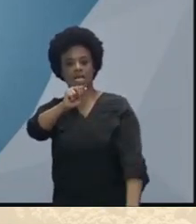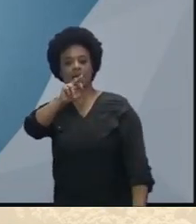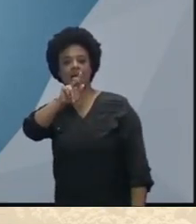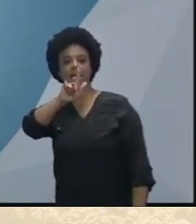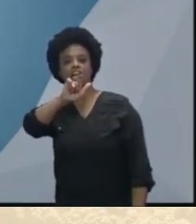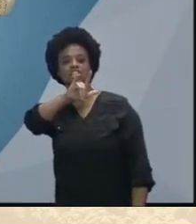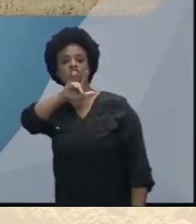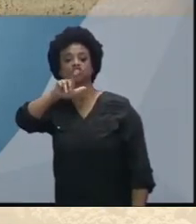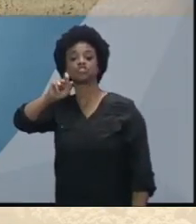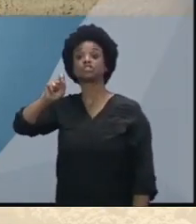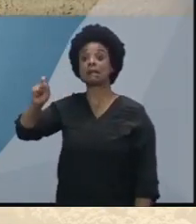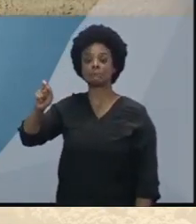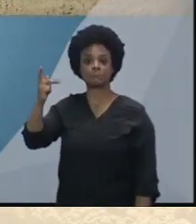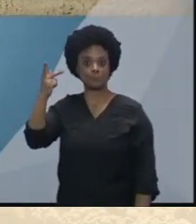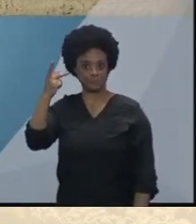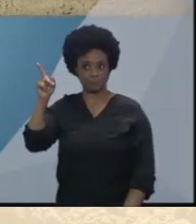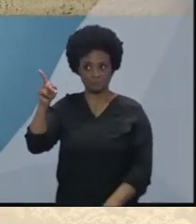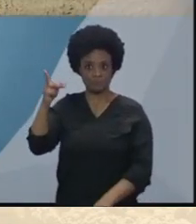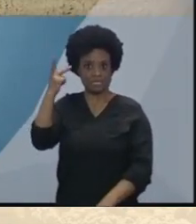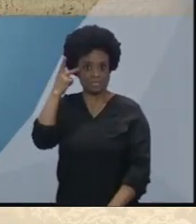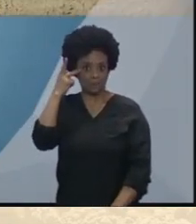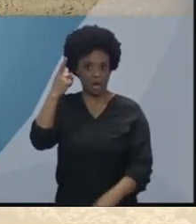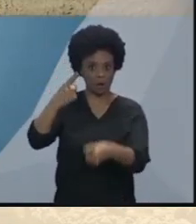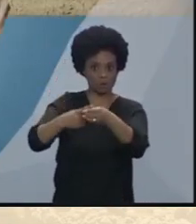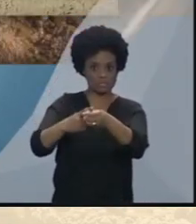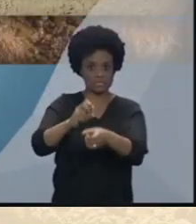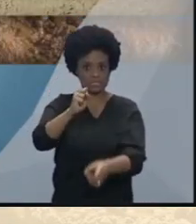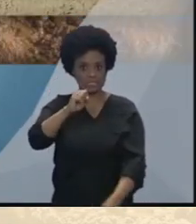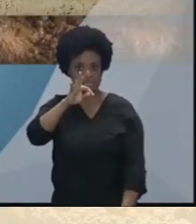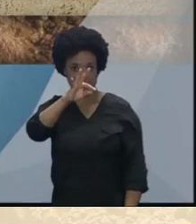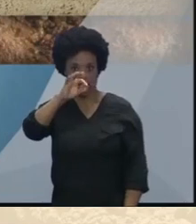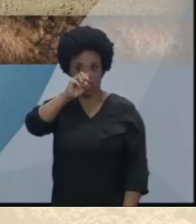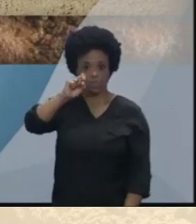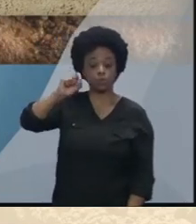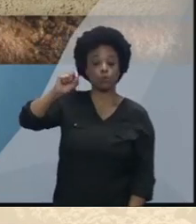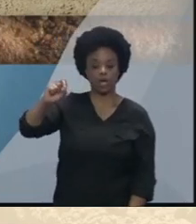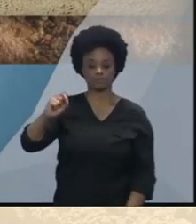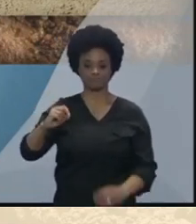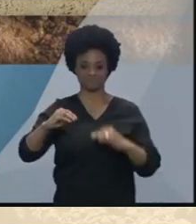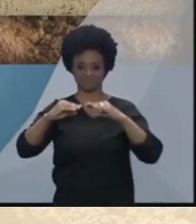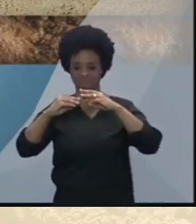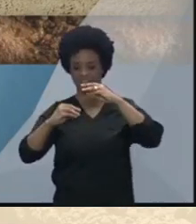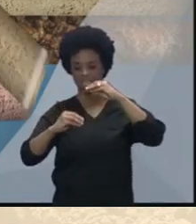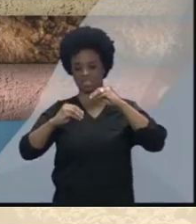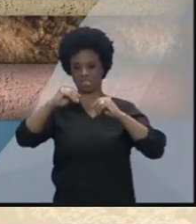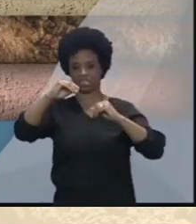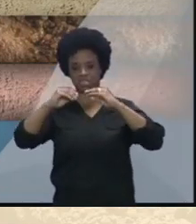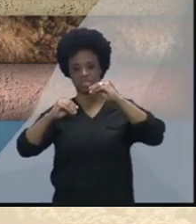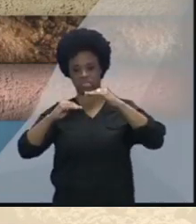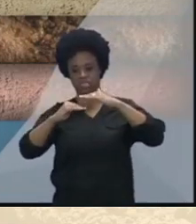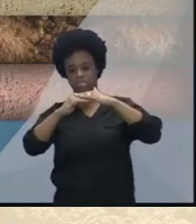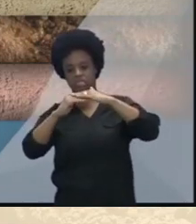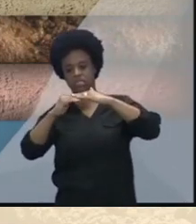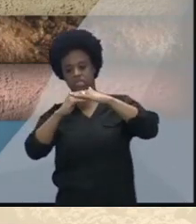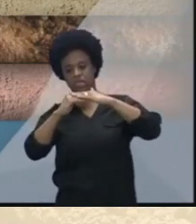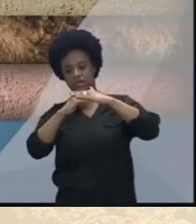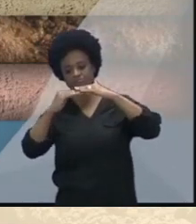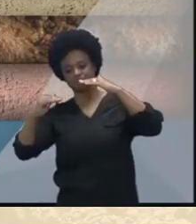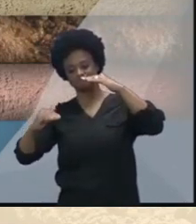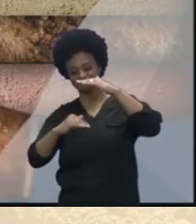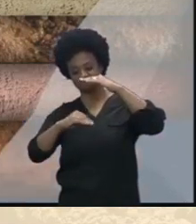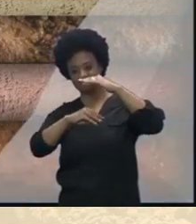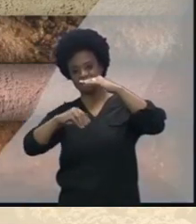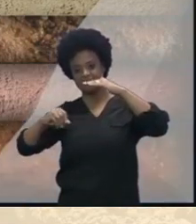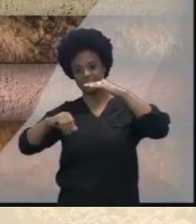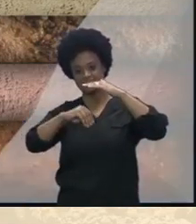dividido entre uma camada superficial de areia, uma segunda camada de argila mole, mais uma camada de areia e outra camada